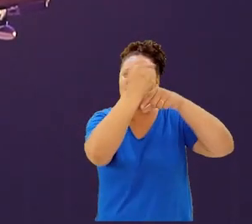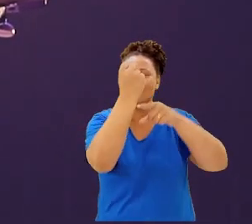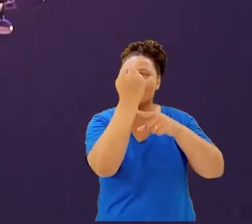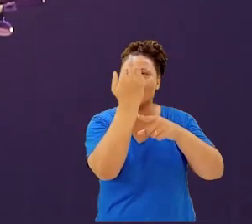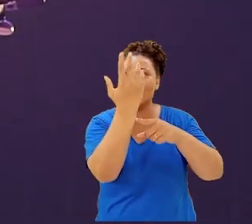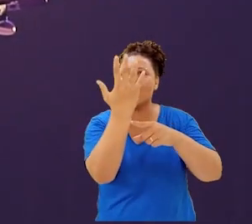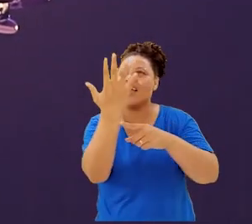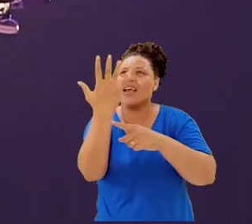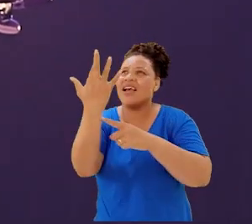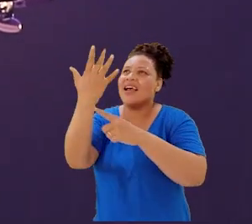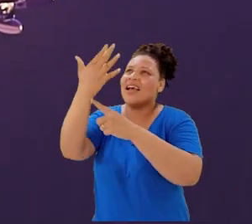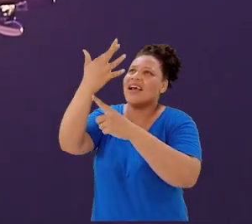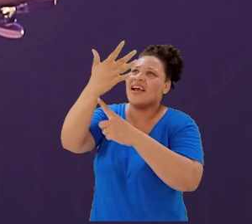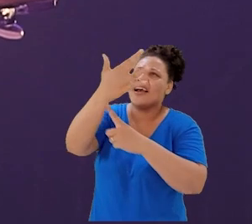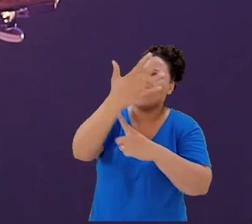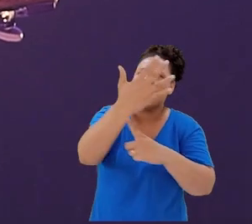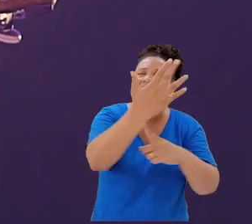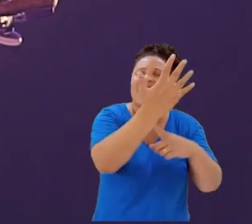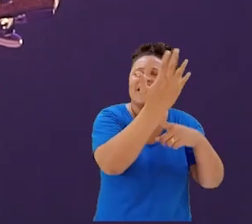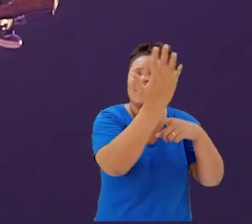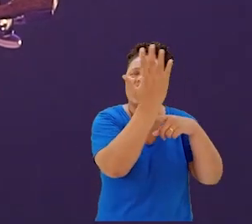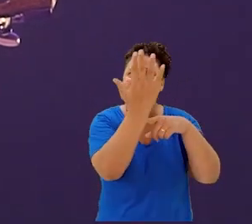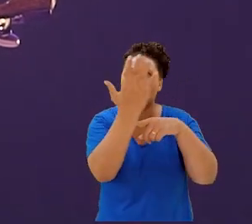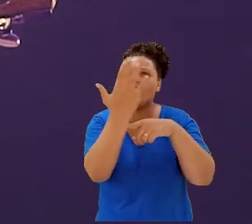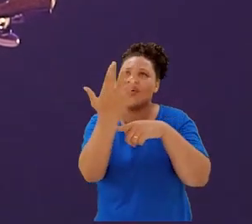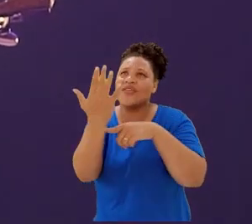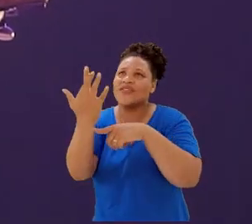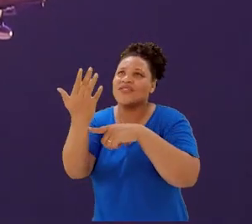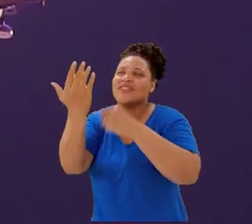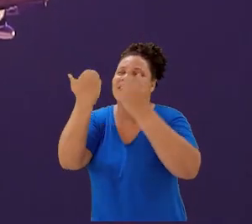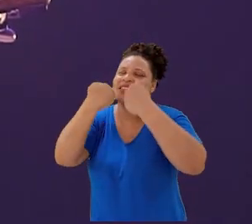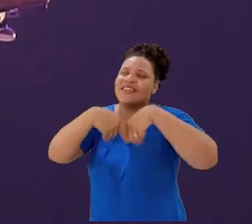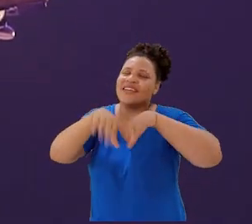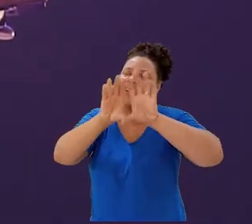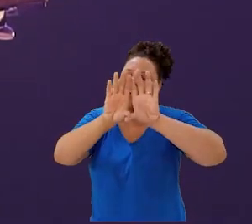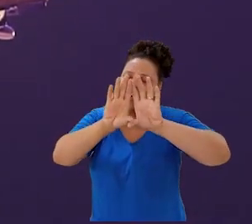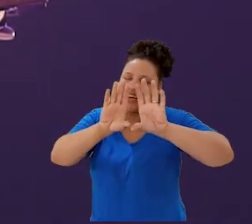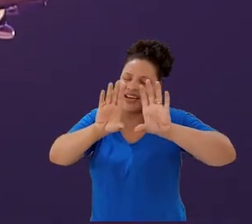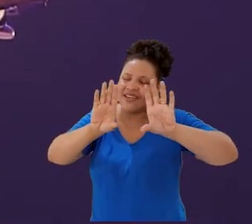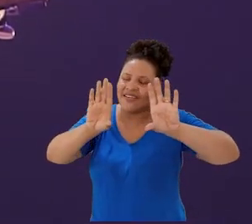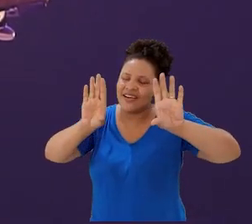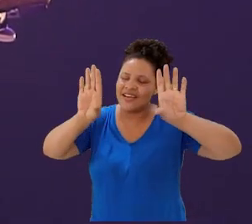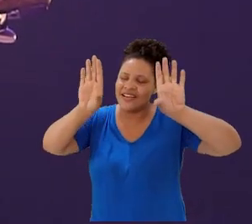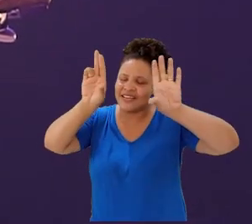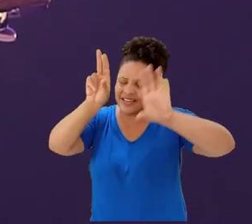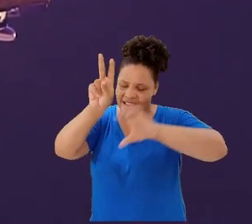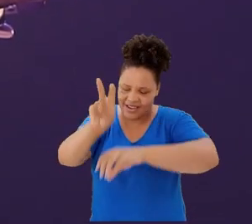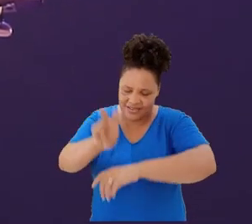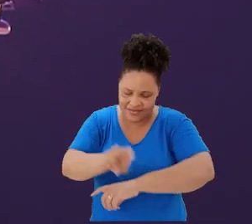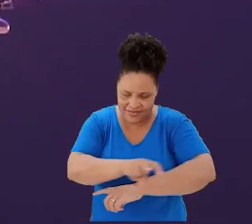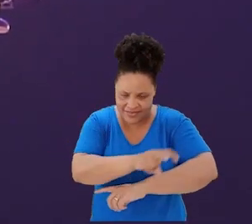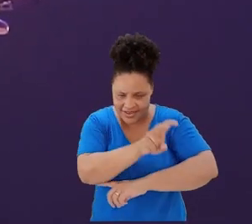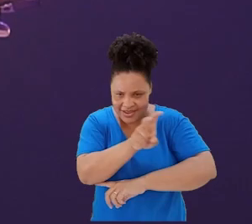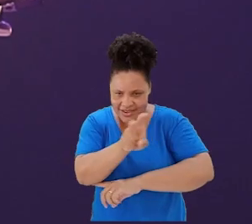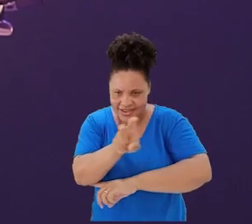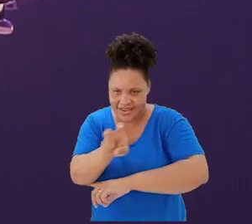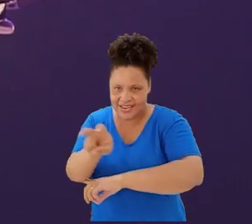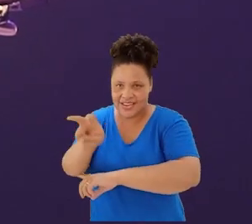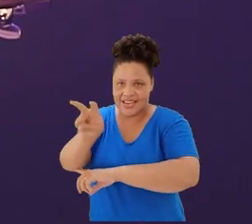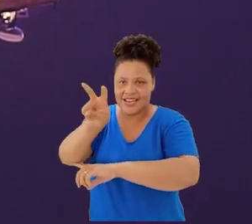rastro dia, ter olhos d'água em terra